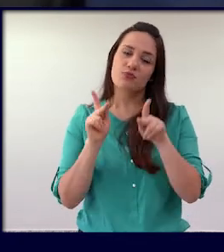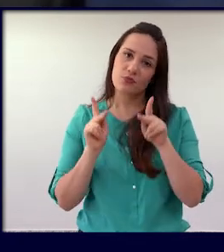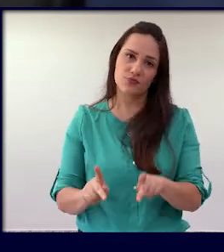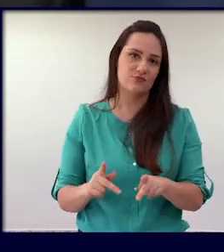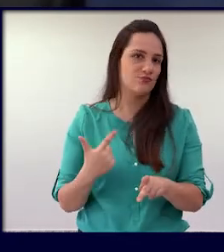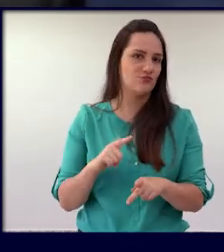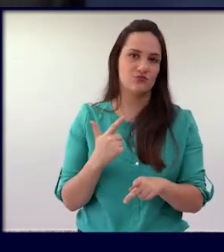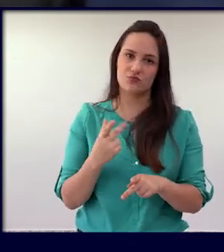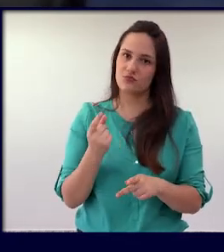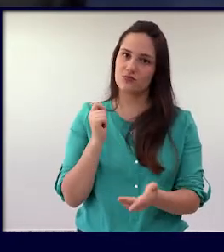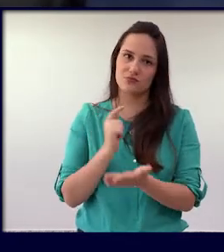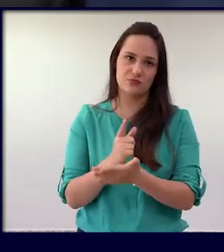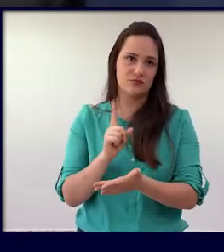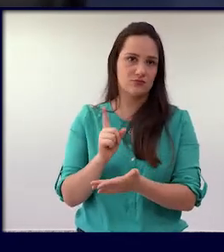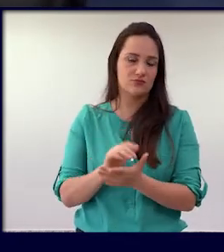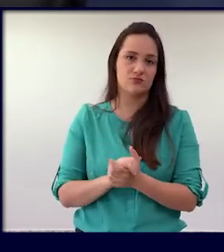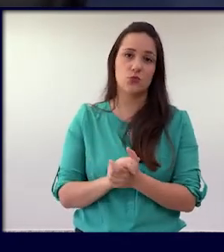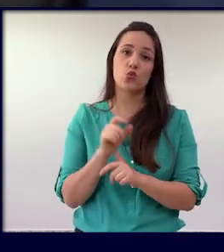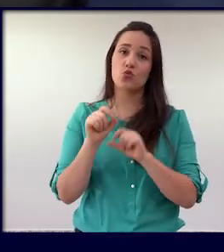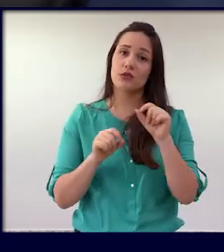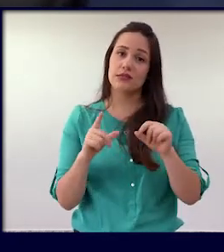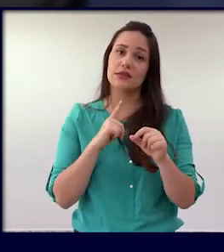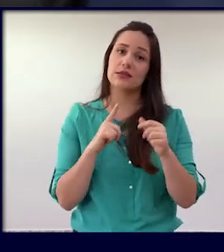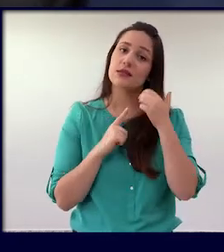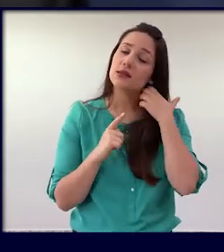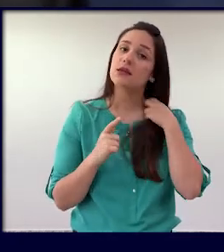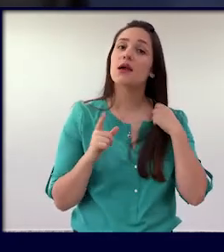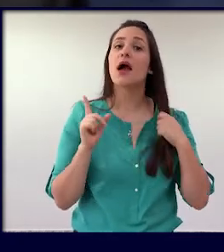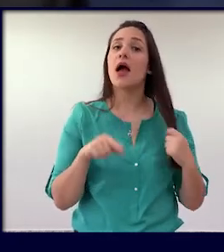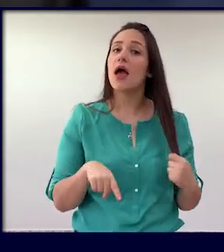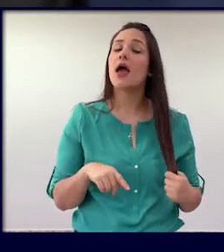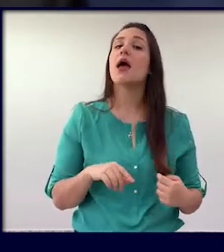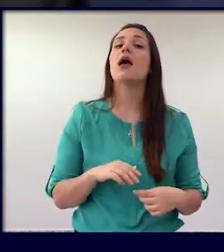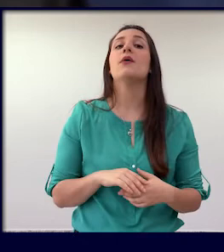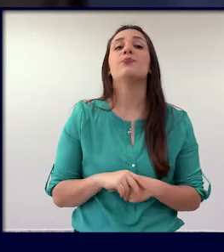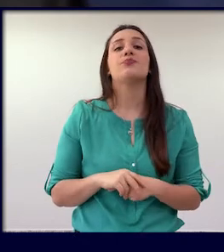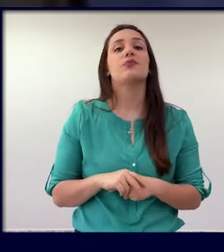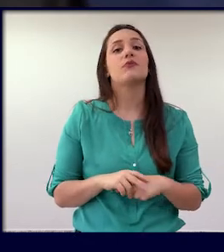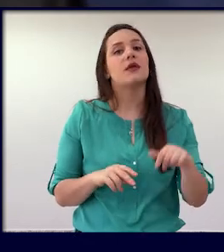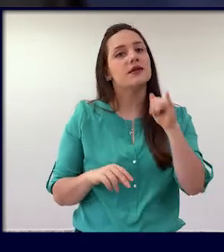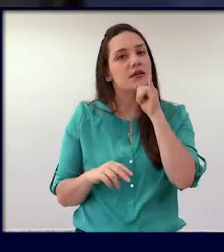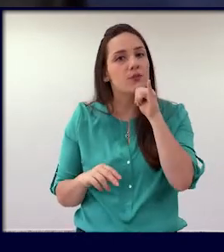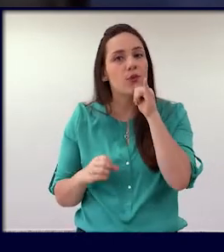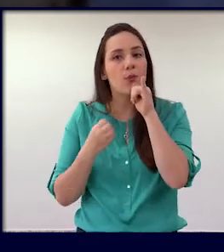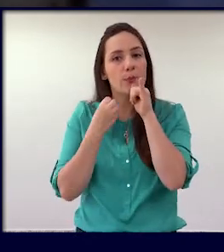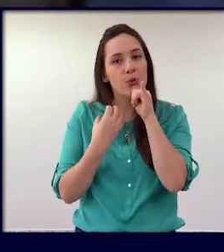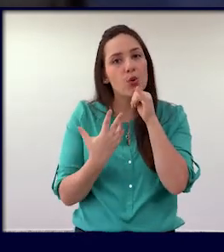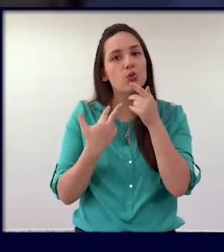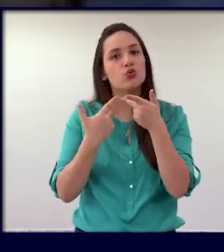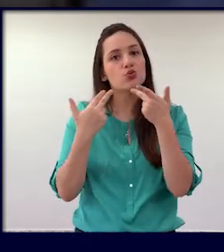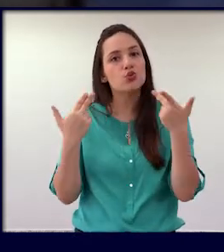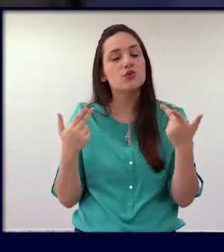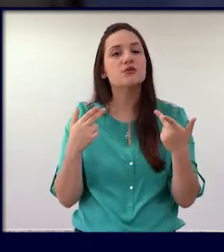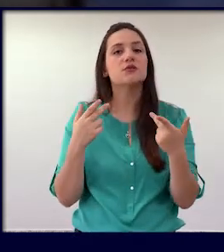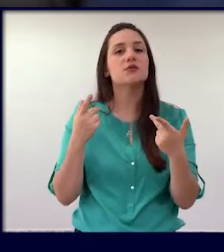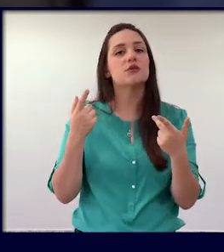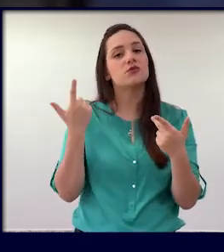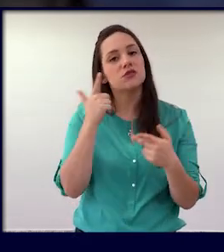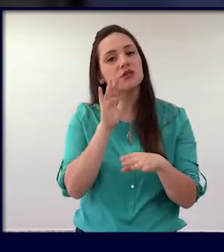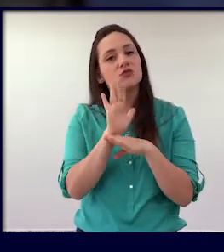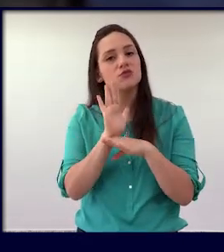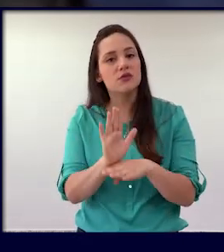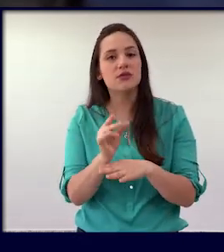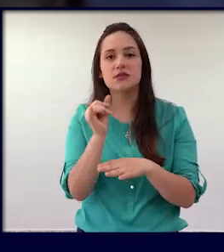serviço prestado à população, não existe remuneração. O que existem são aquelas vantagens, né, para que a